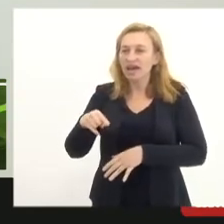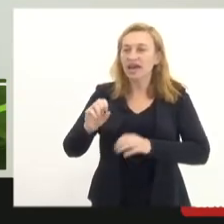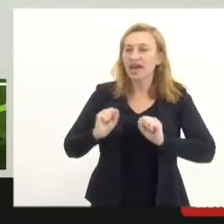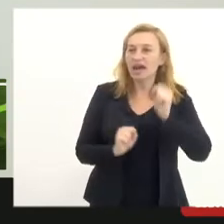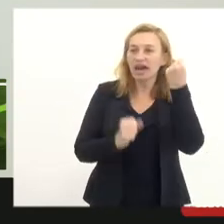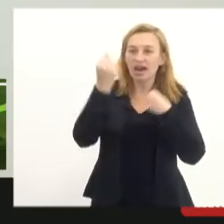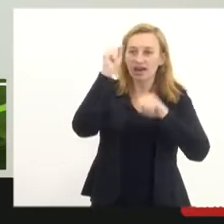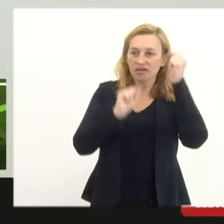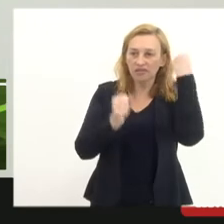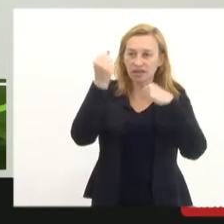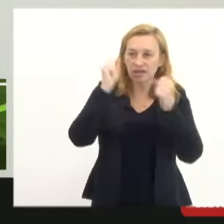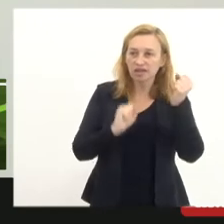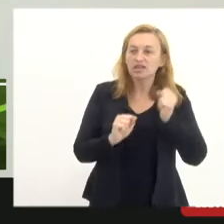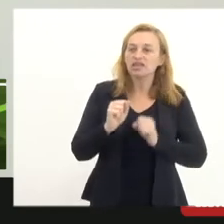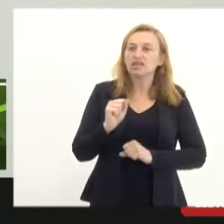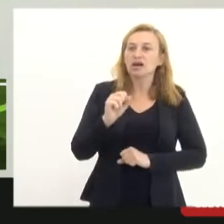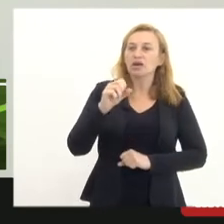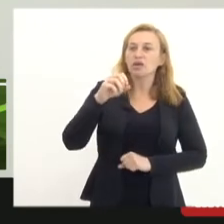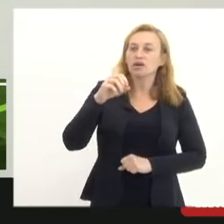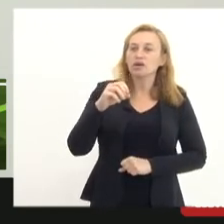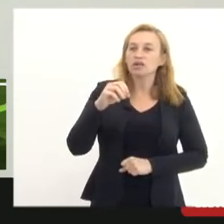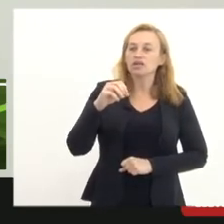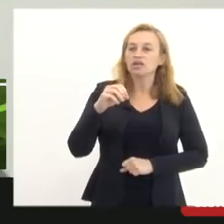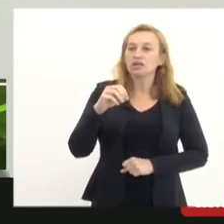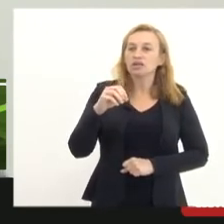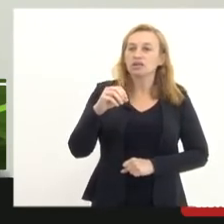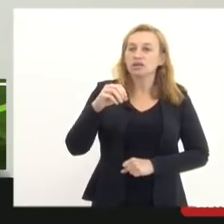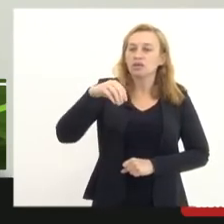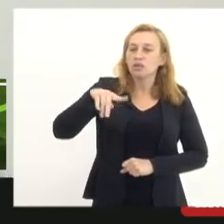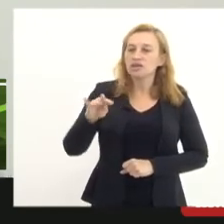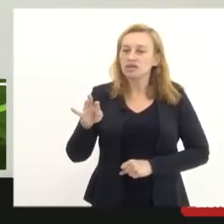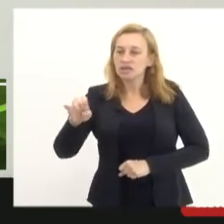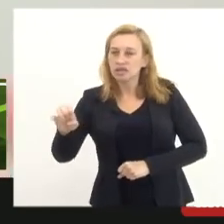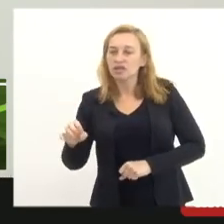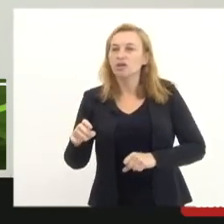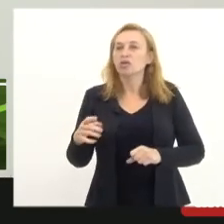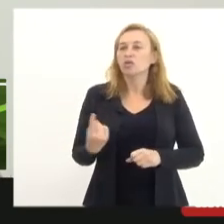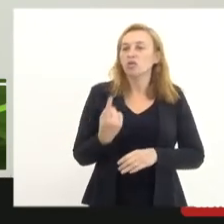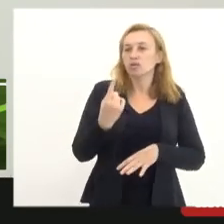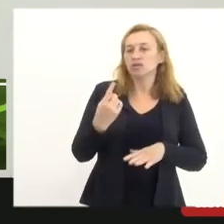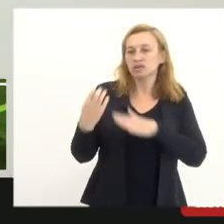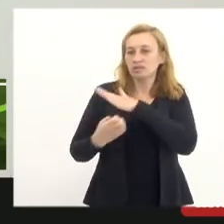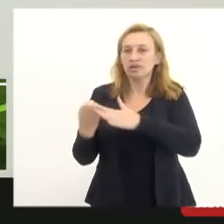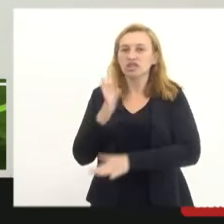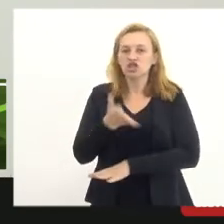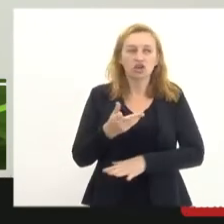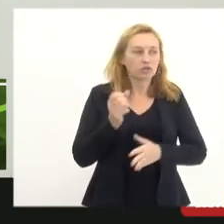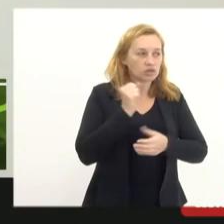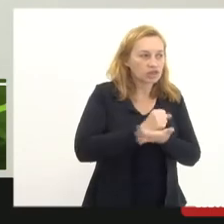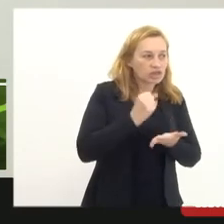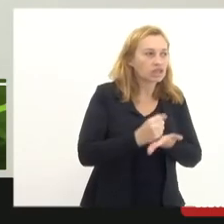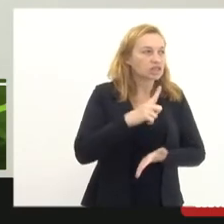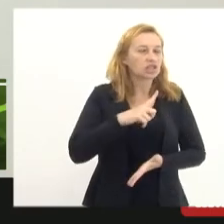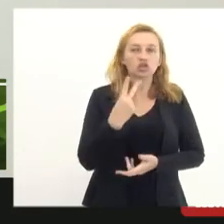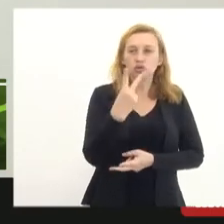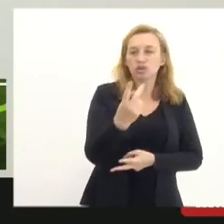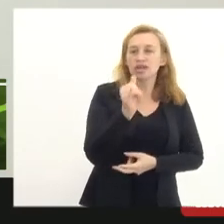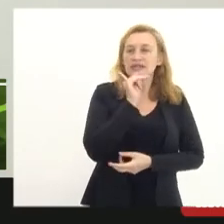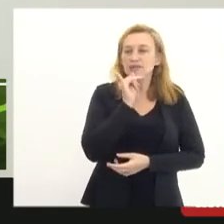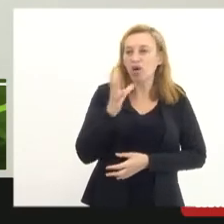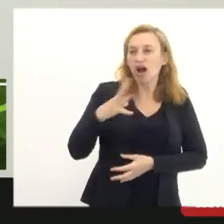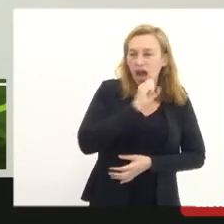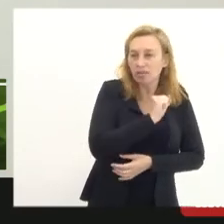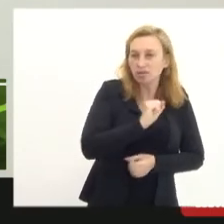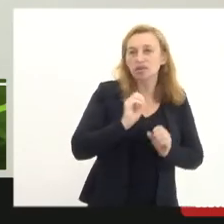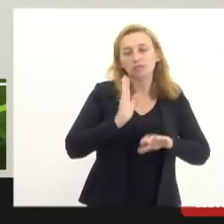OneSubsea, né, que é uma das empresas contratadas pela Equinor. Então, eu dei dois exemplos aqui rápidos, teria mais para dar,